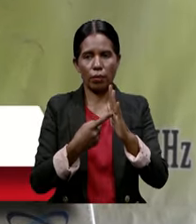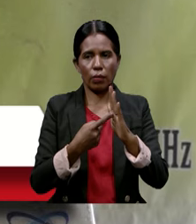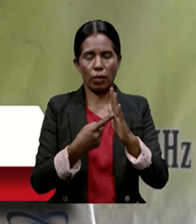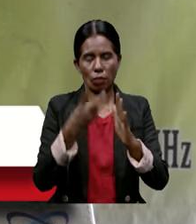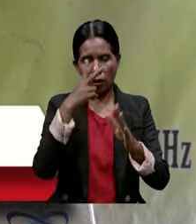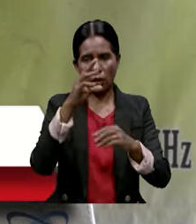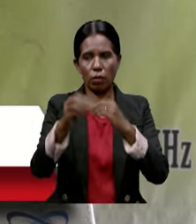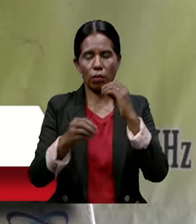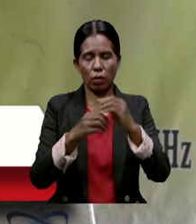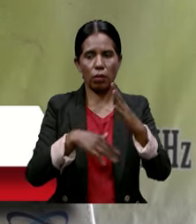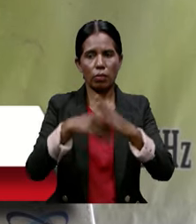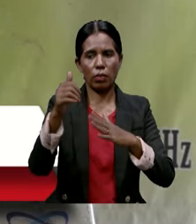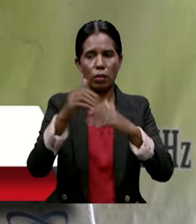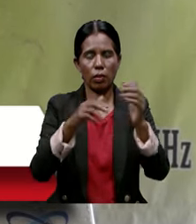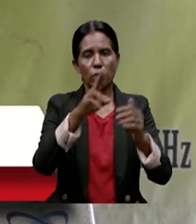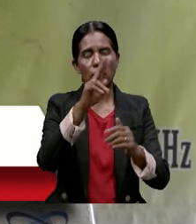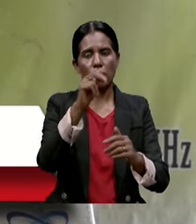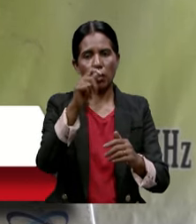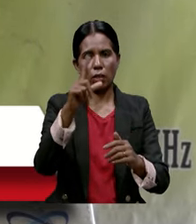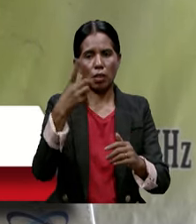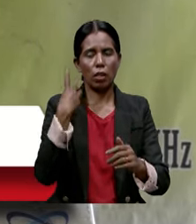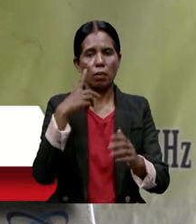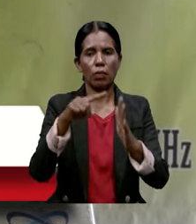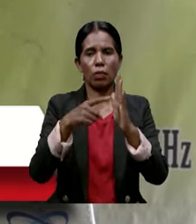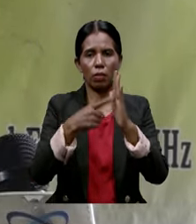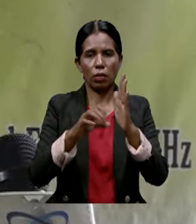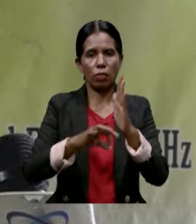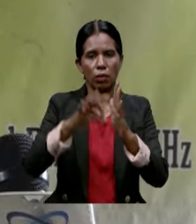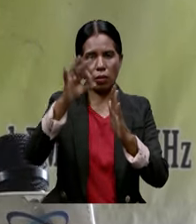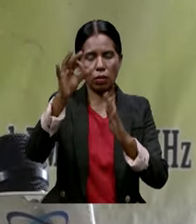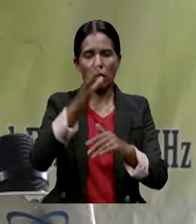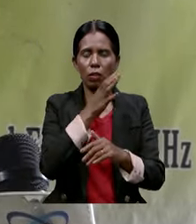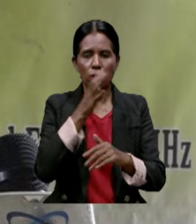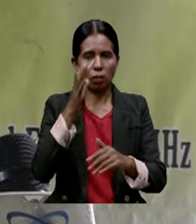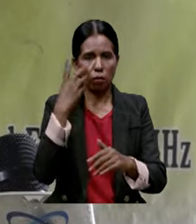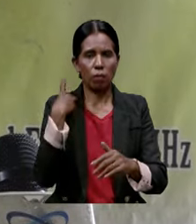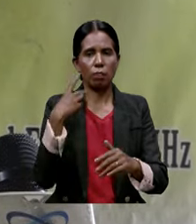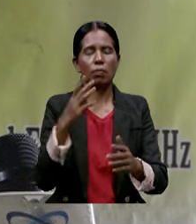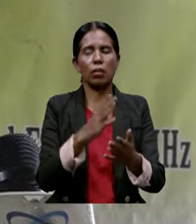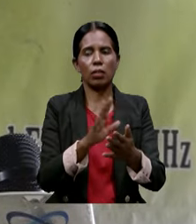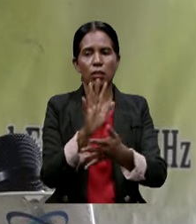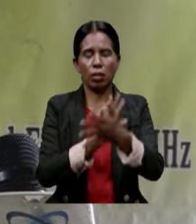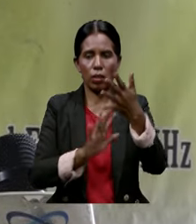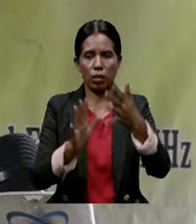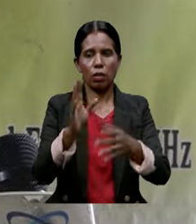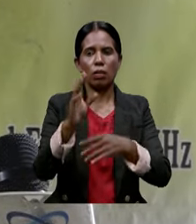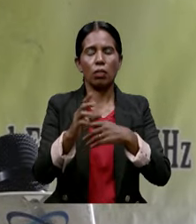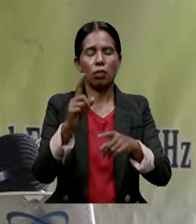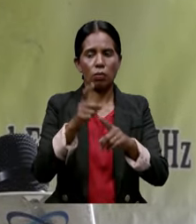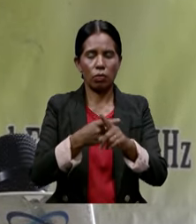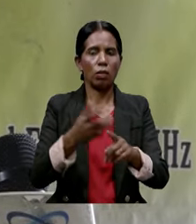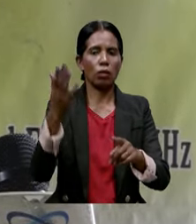expansão da infraestrutura UENTEL. A minha rua na Faculdade de Agricultura, mas a inauguração é Fulancoto,